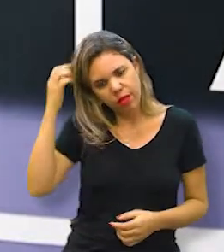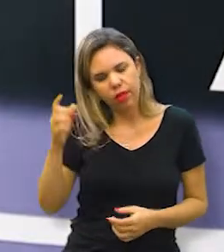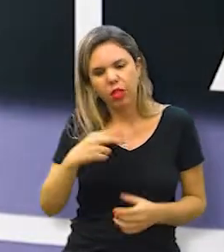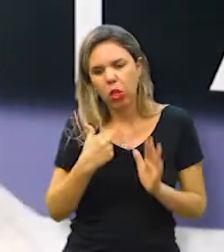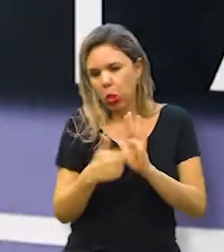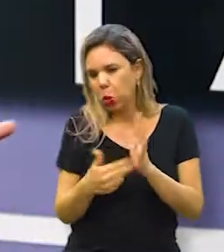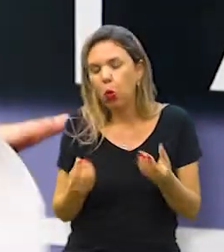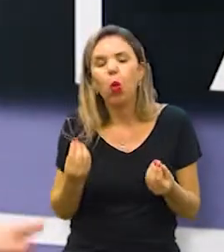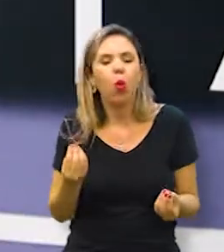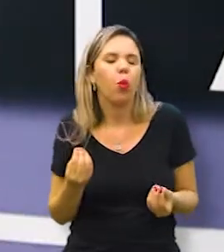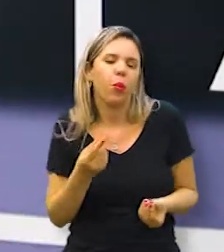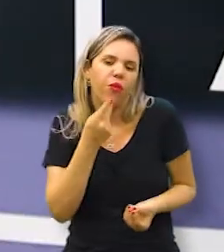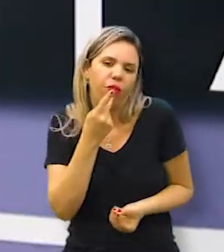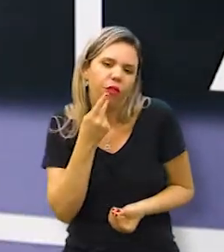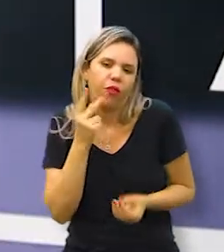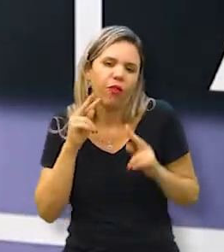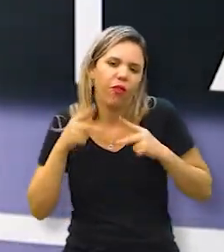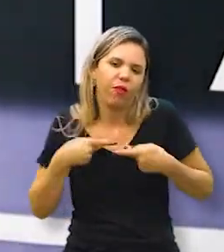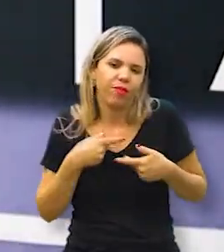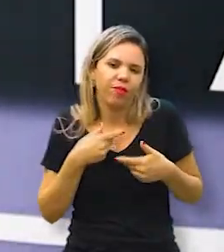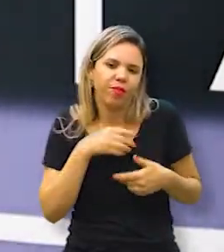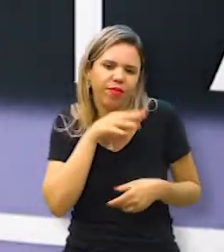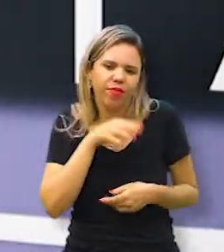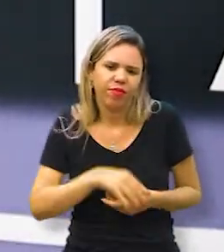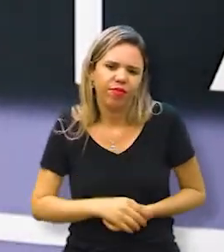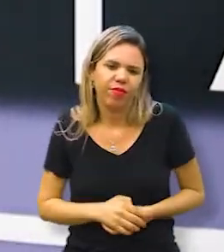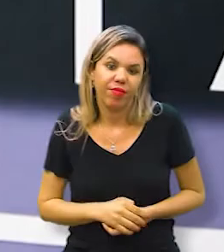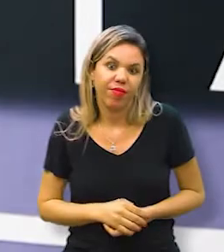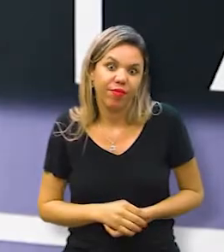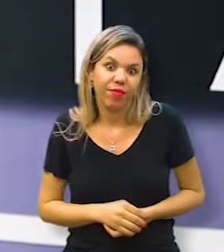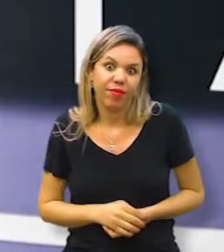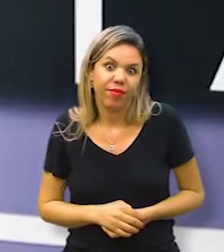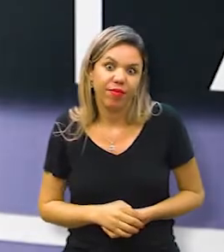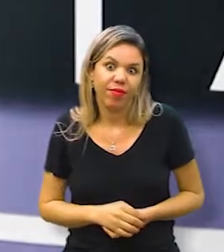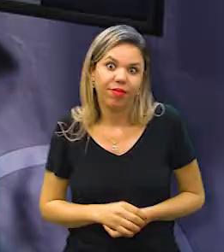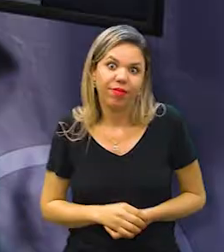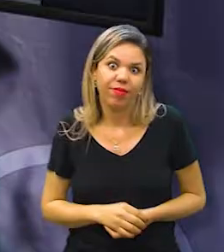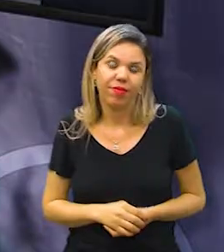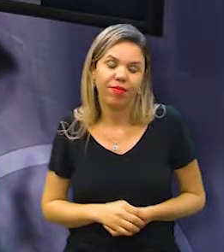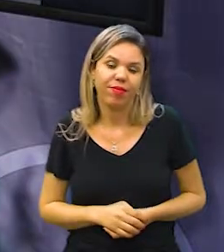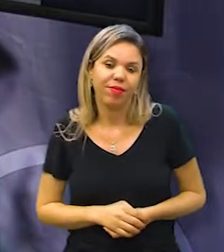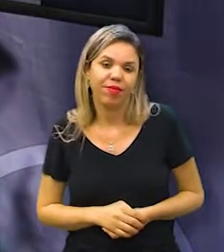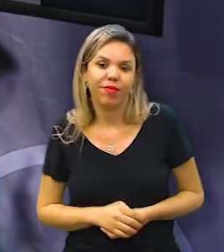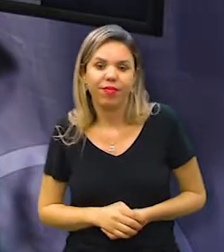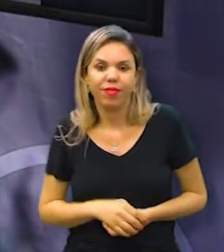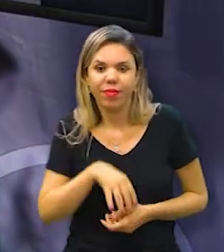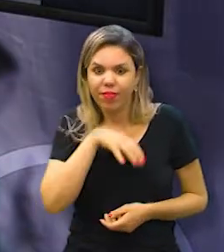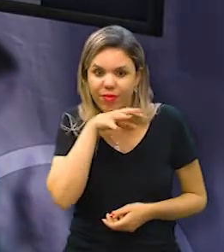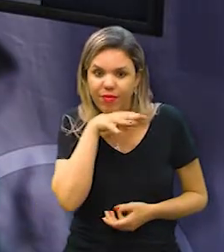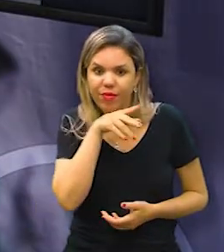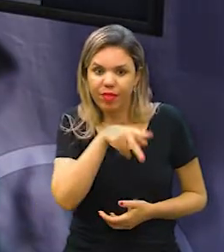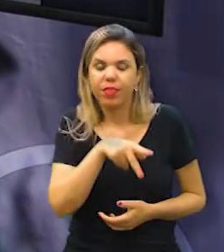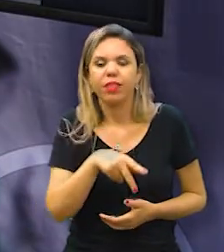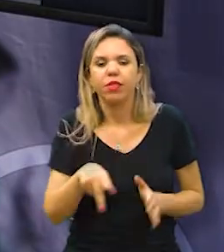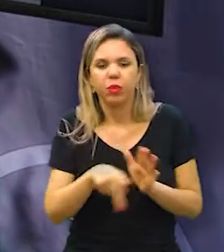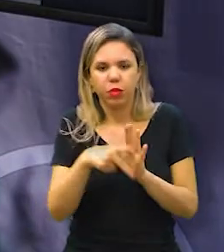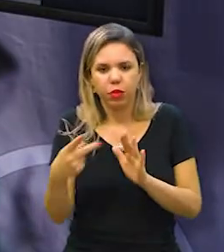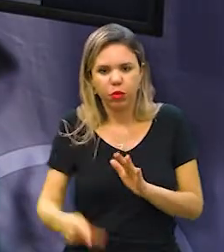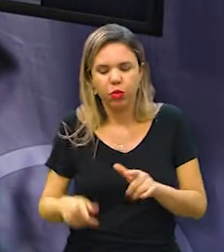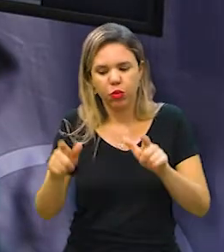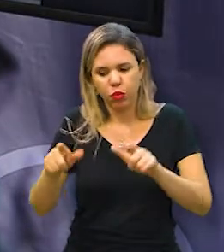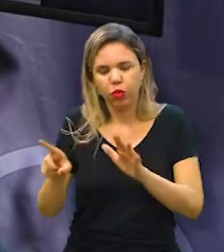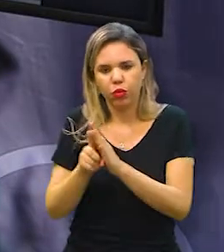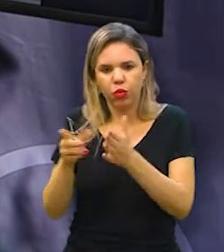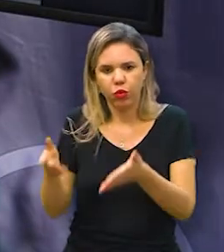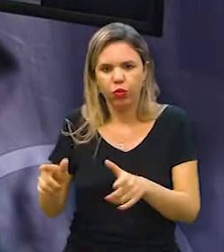algum nome? Vamos humanizar esses animaizinhos incríveis, animaizões, né? Um animal é da proprietária do espaço,